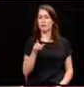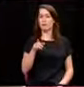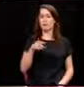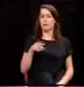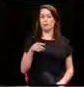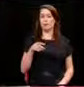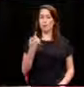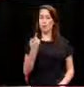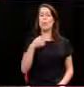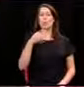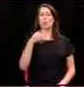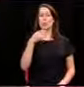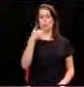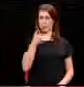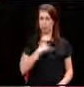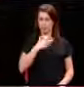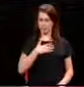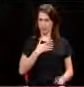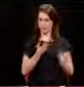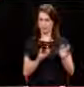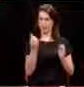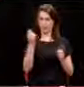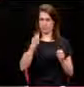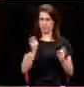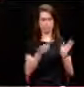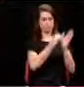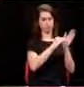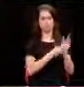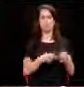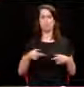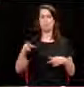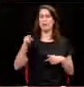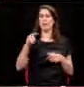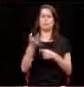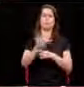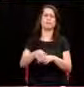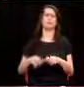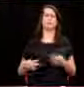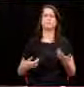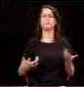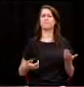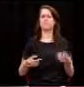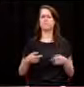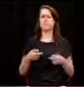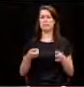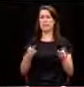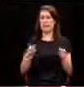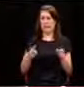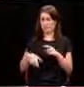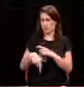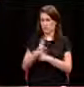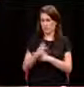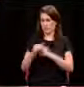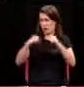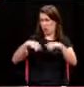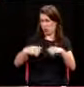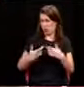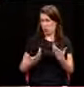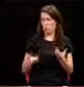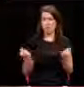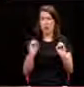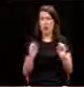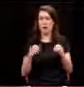que é a comunicação, por exemplo, o simples pedir um táxi. Não temos nenhum acordo com radiotáxis, nenhum, mas facilitamos esse